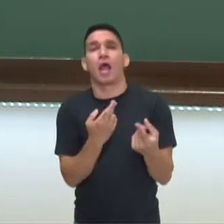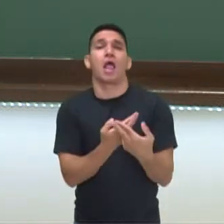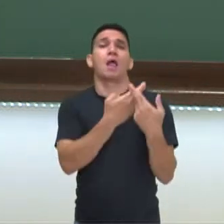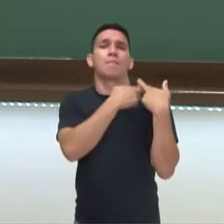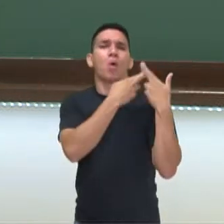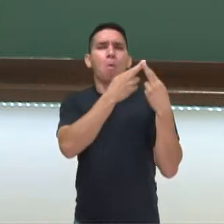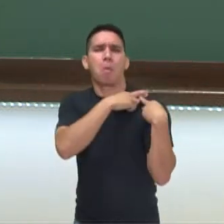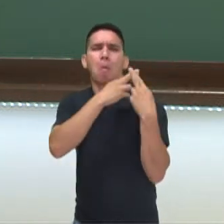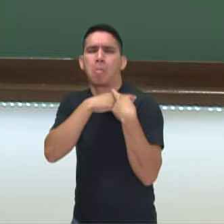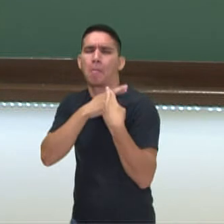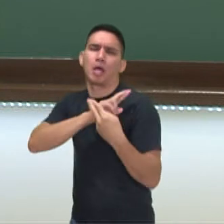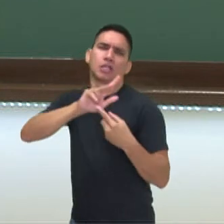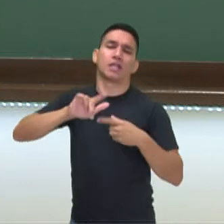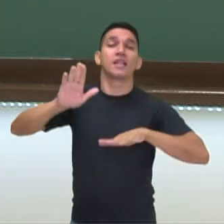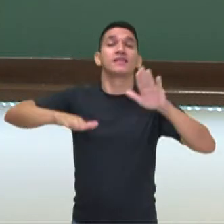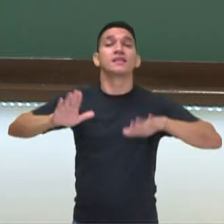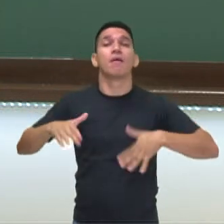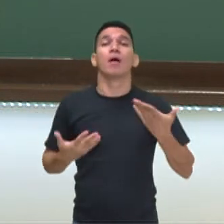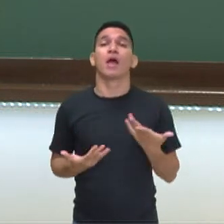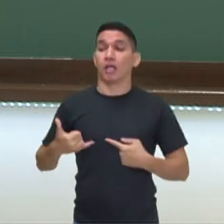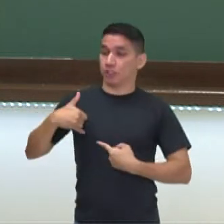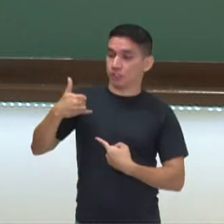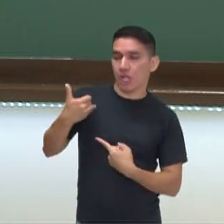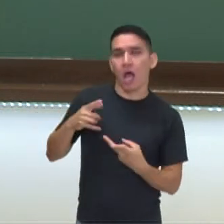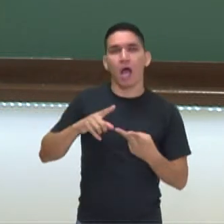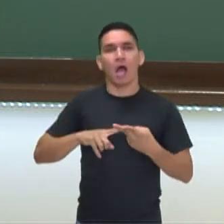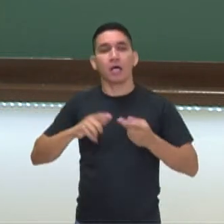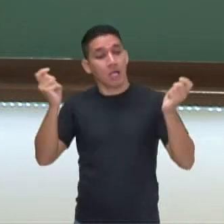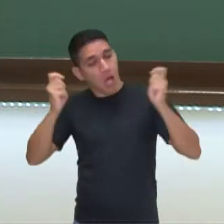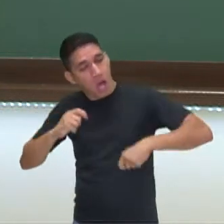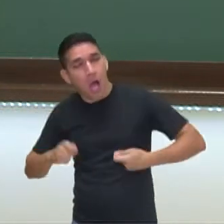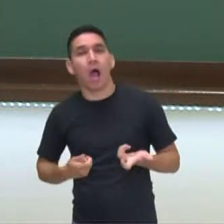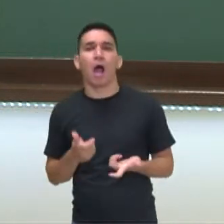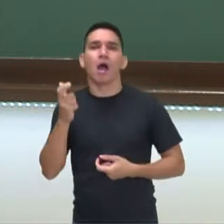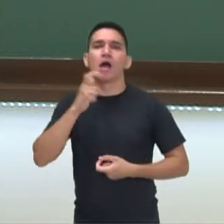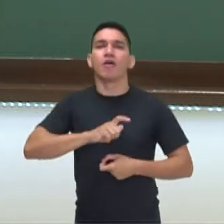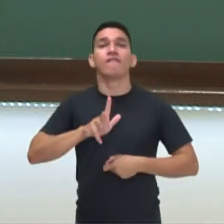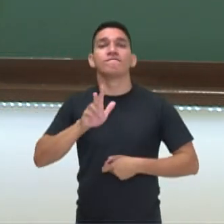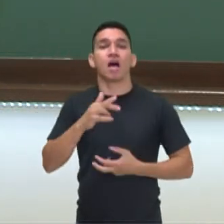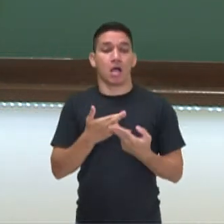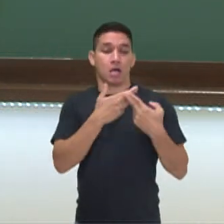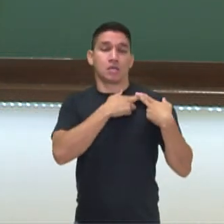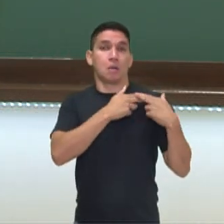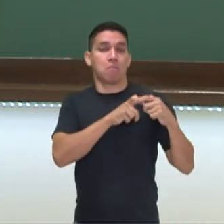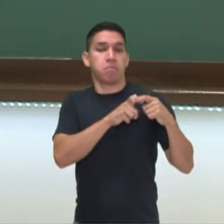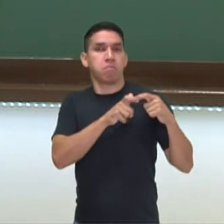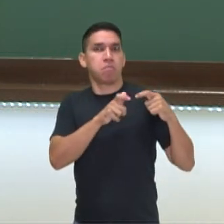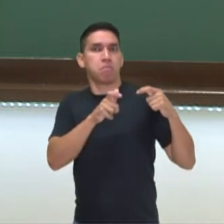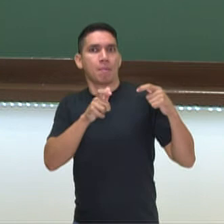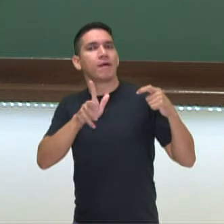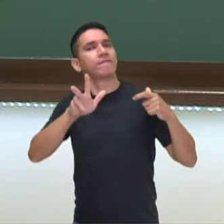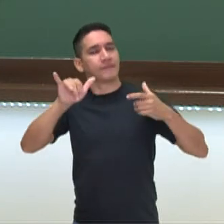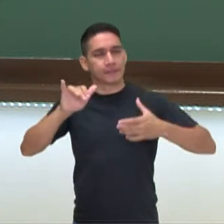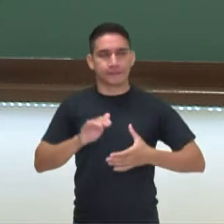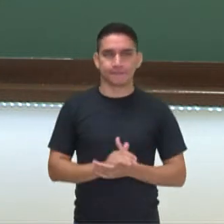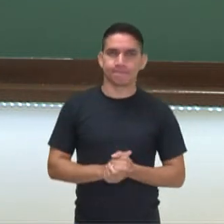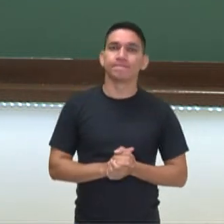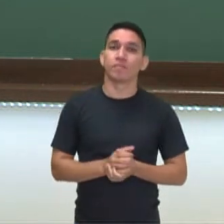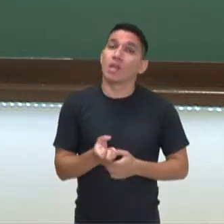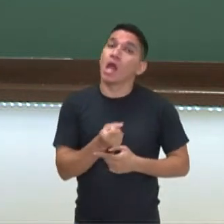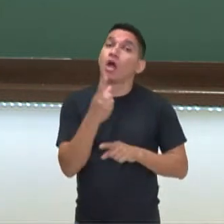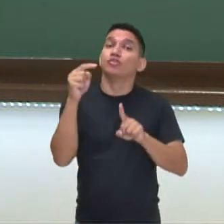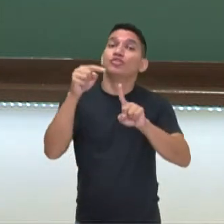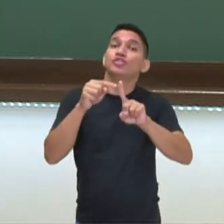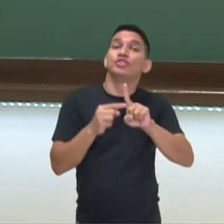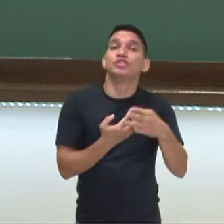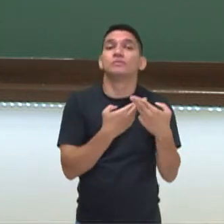acordo com as nossas idades, com as nossas capacidades, a gente vai tendo, aumentando as nossas responsabilidades, né? Alguns